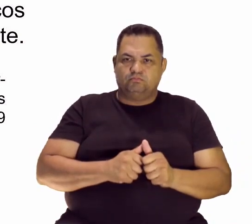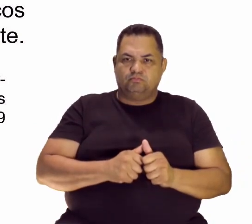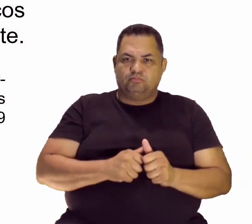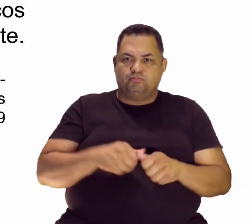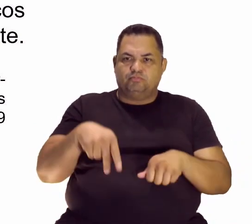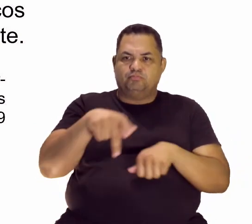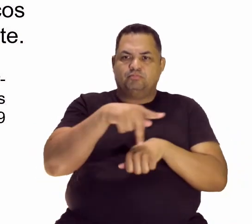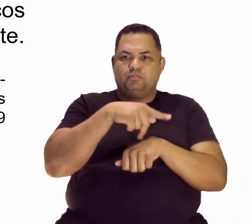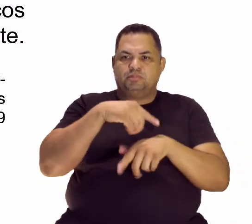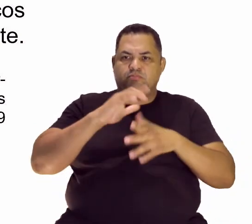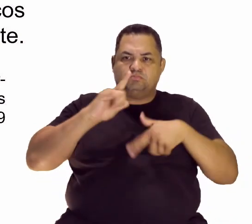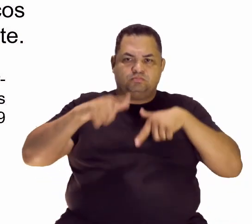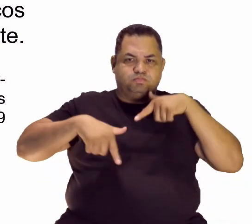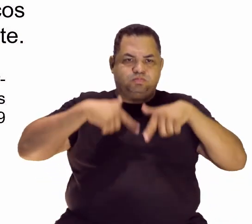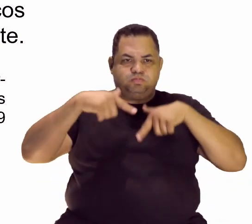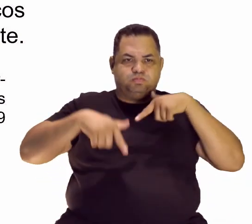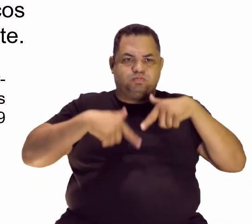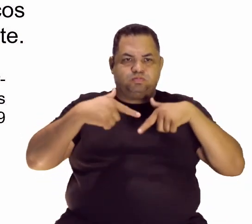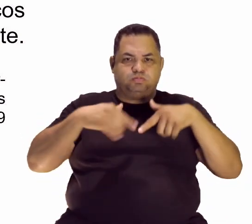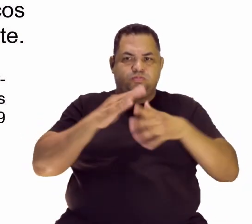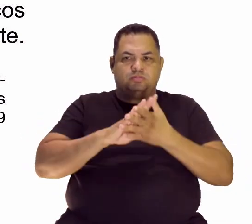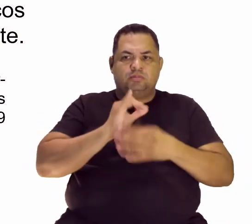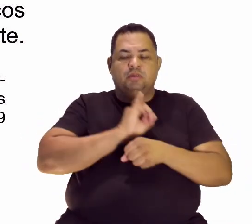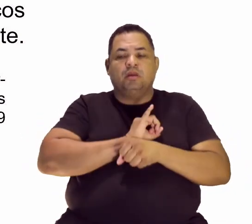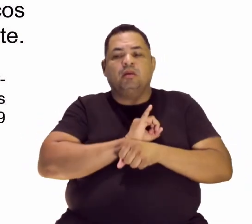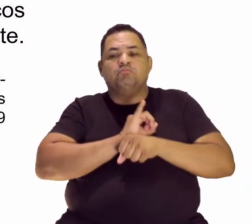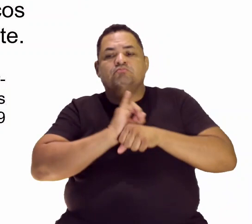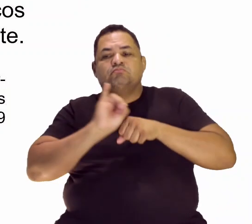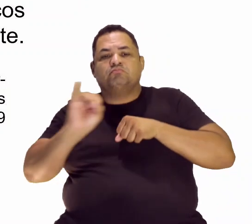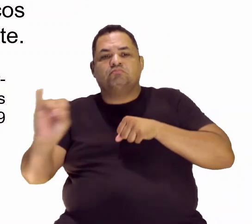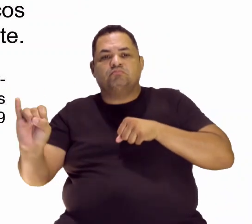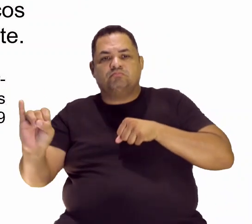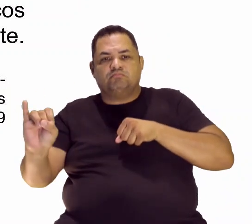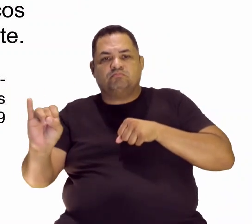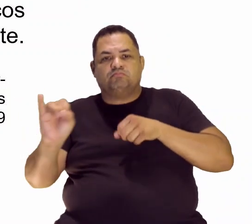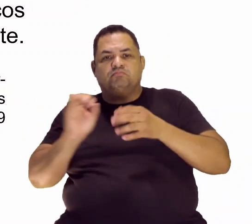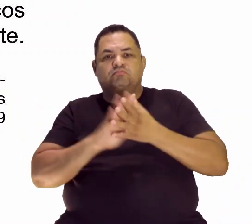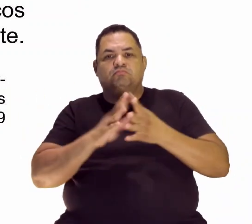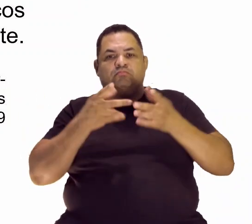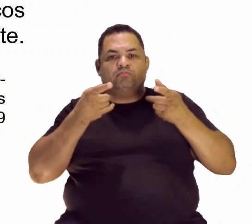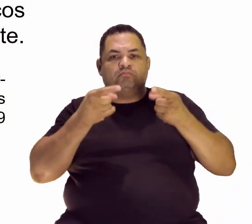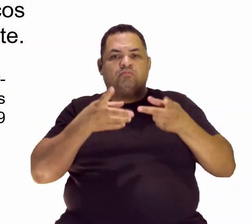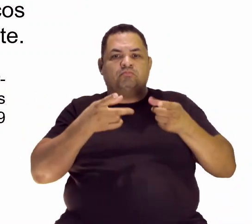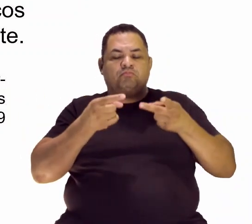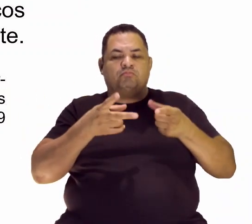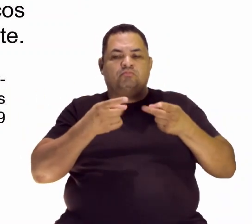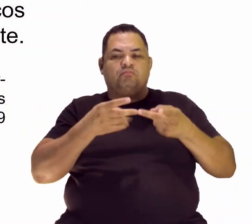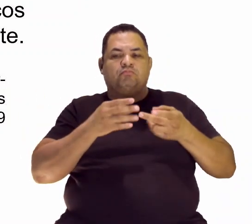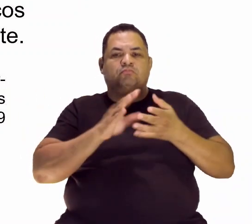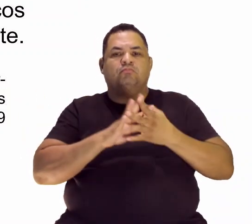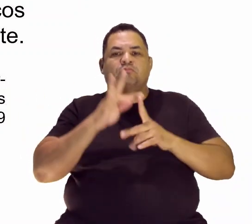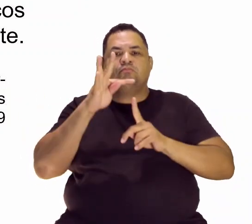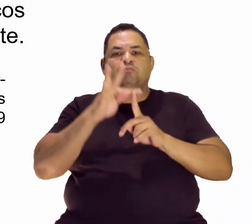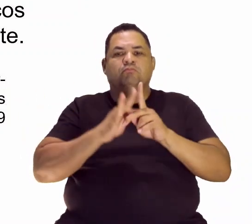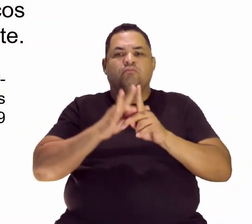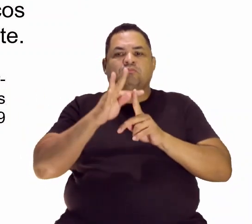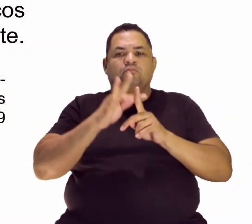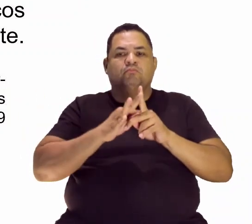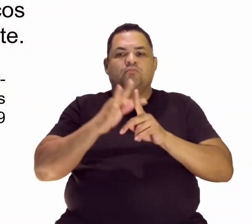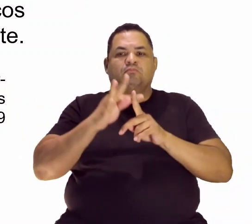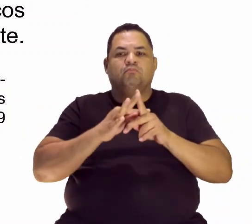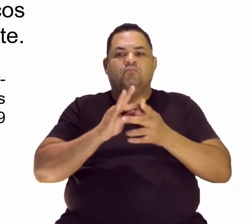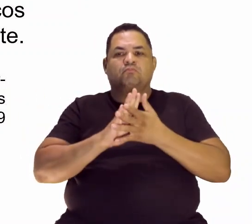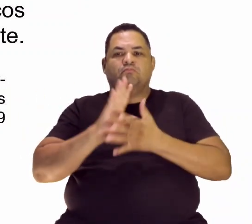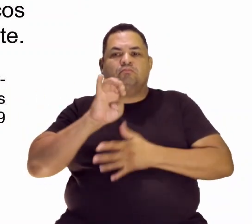em todo o país a fabricação, a importação e a comercialização de